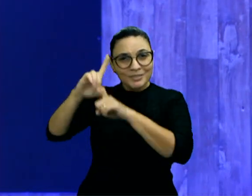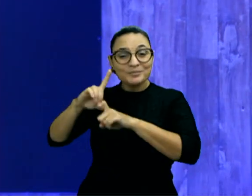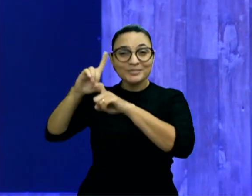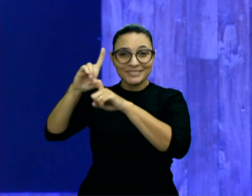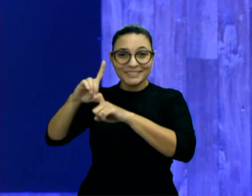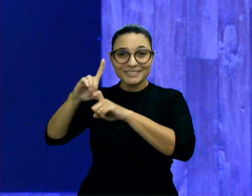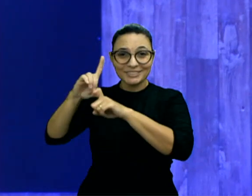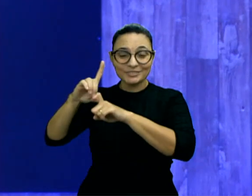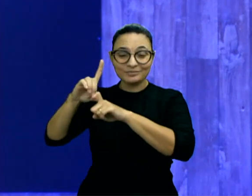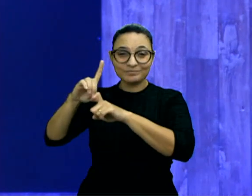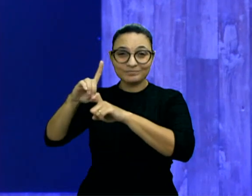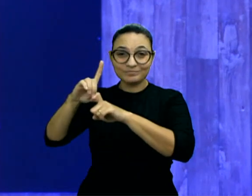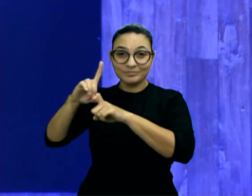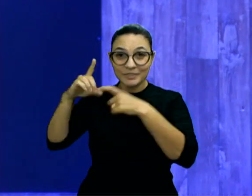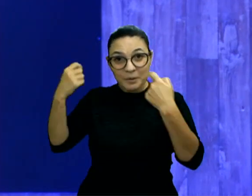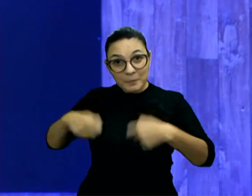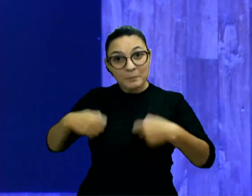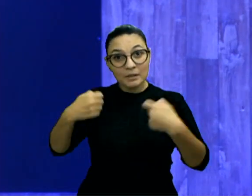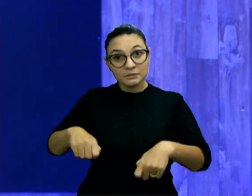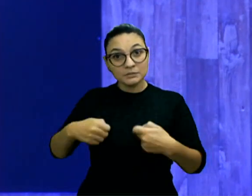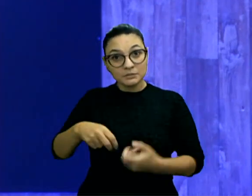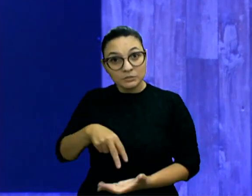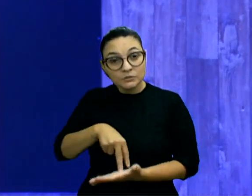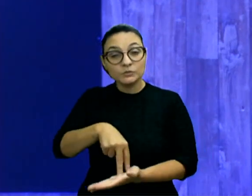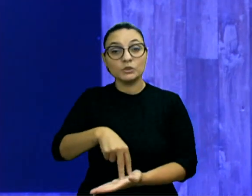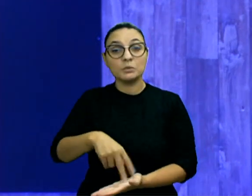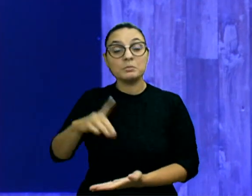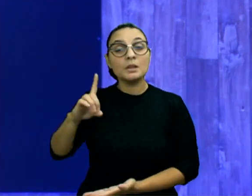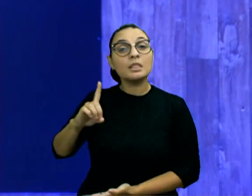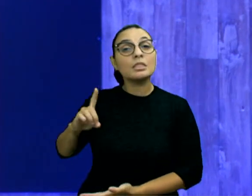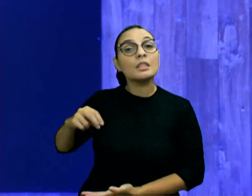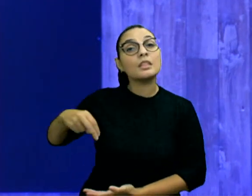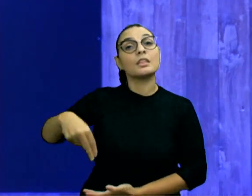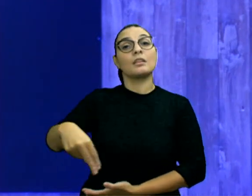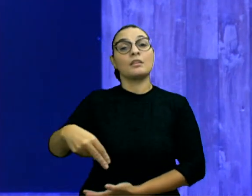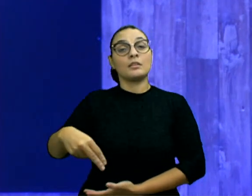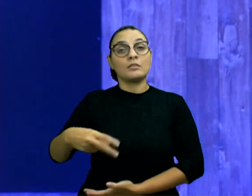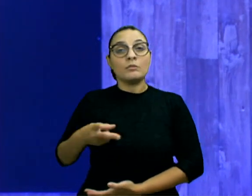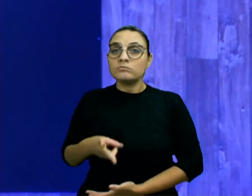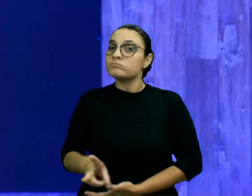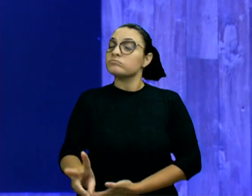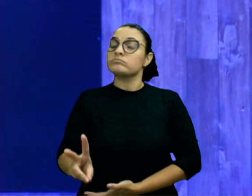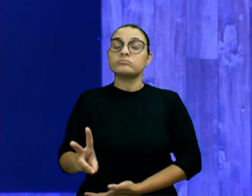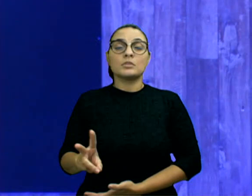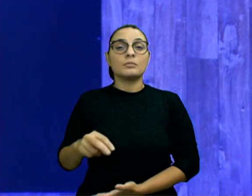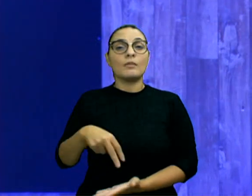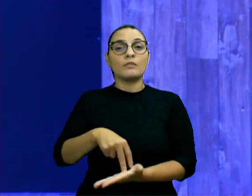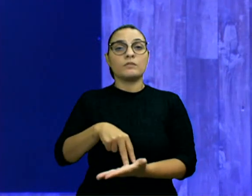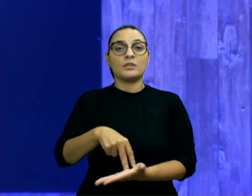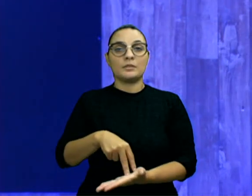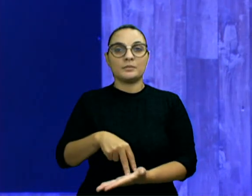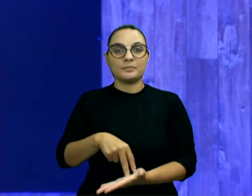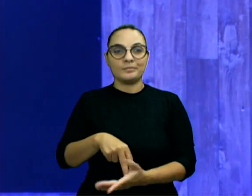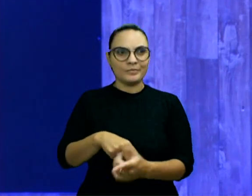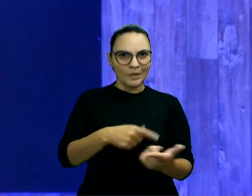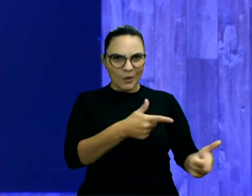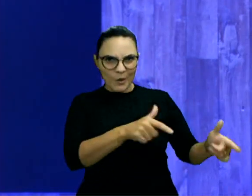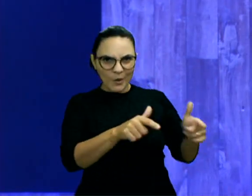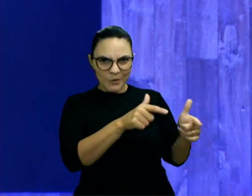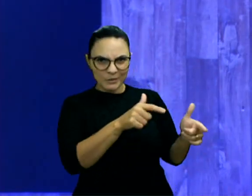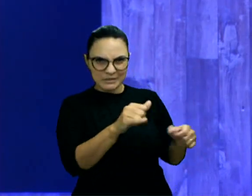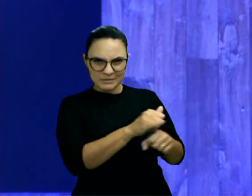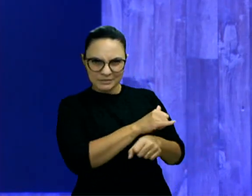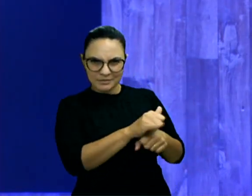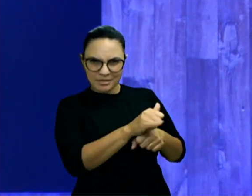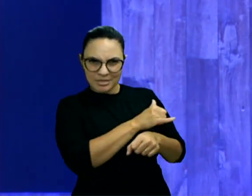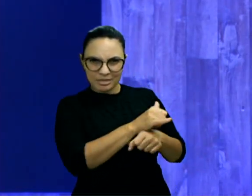Senhor, permaneça. Daniel permaneceu. As pessoas começaram a tramar, as pessoas, e eu